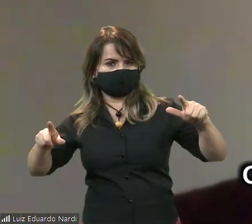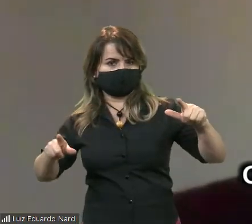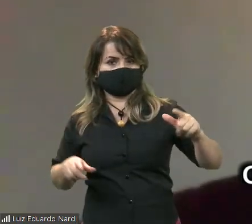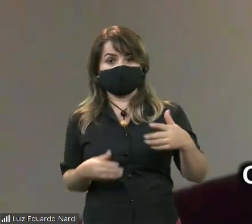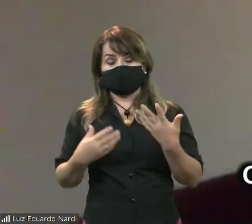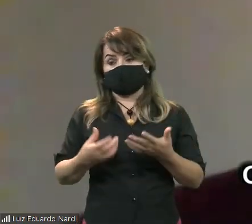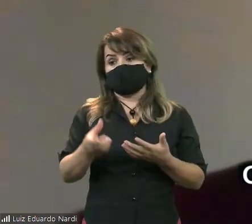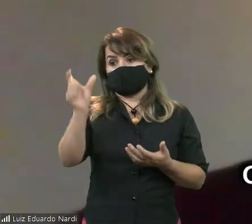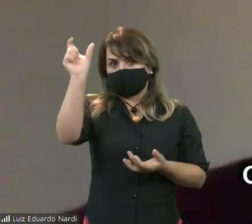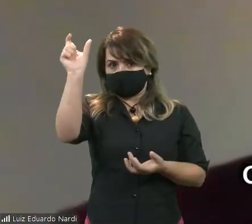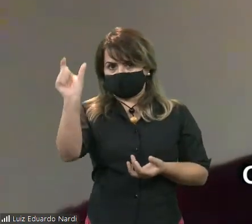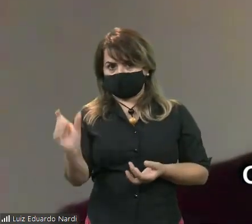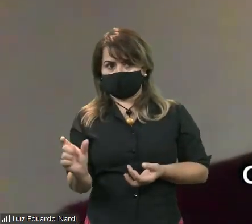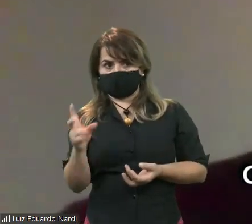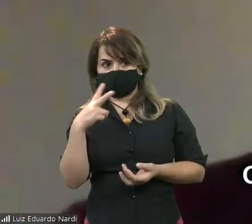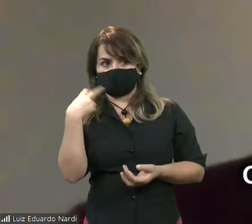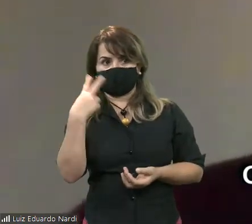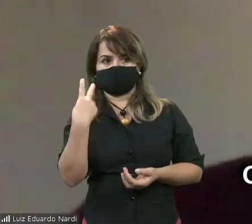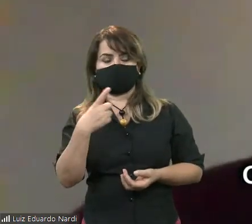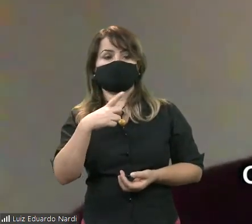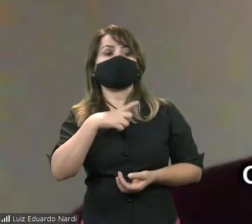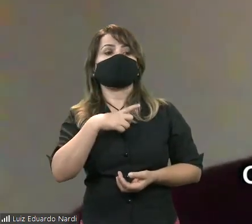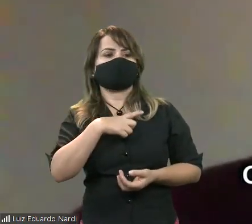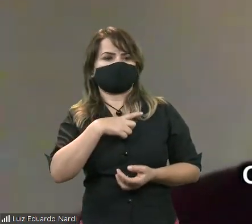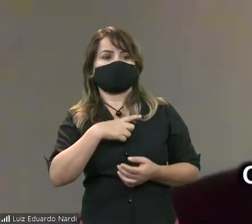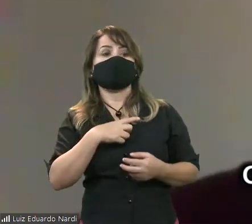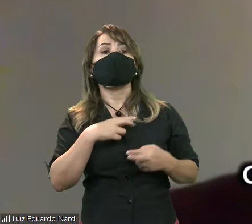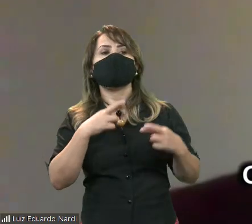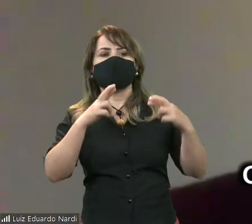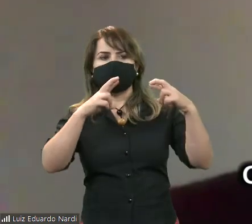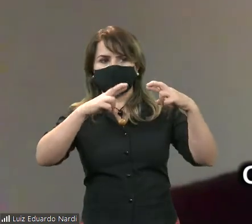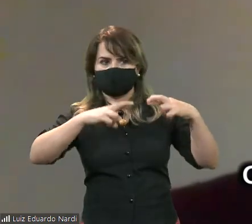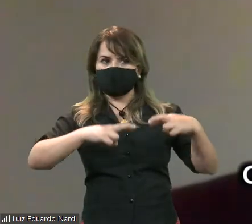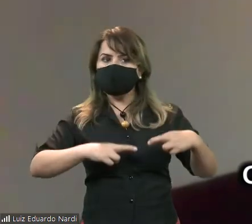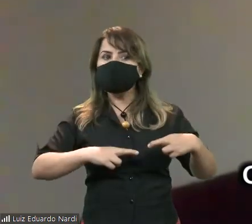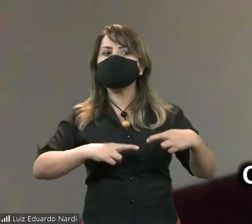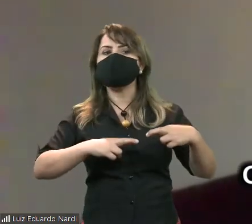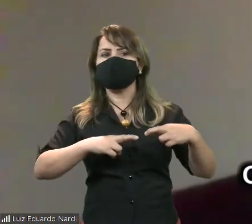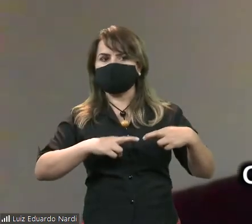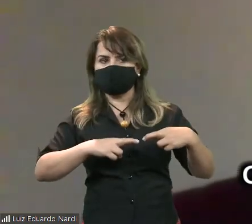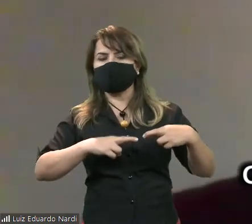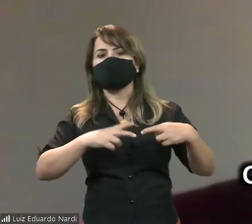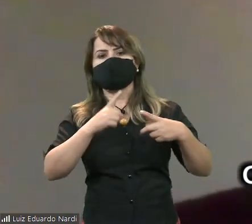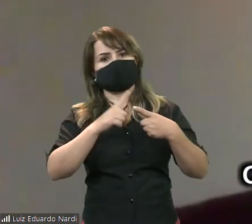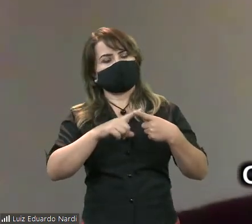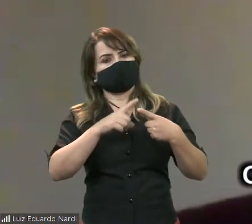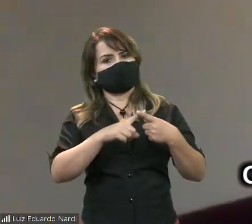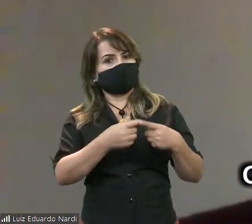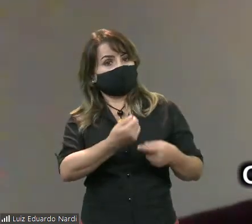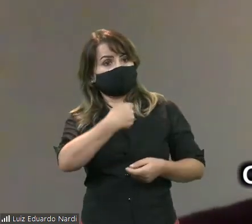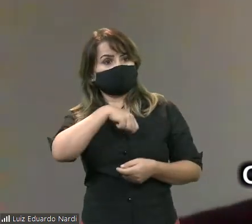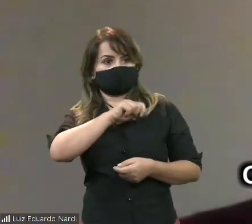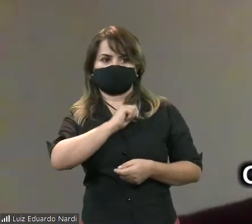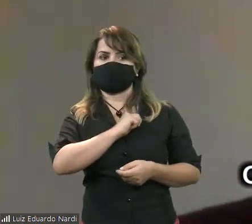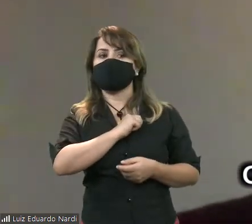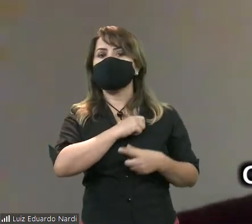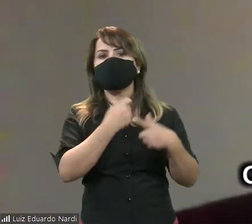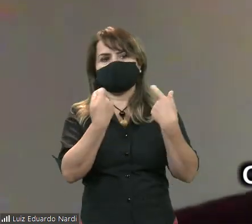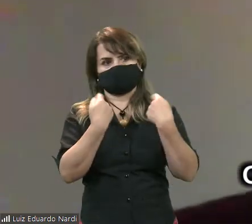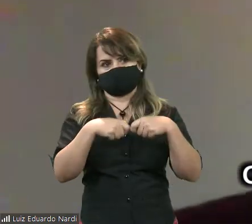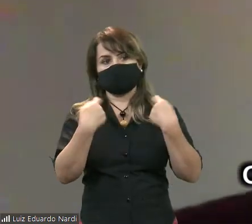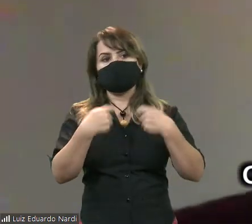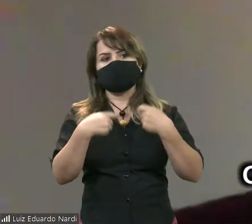O fiscal não é um fiscal para notificar, para... É, de fato, ele tem o papel dele. Mas afeto